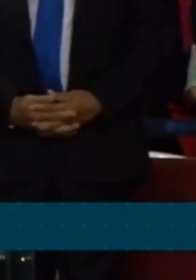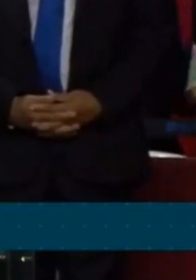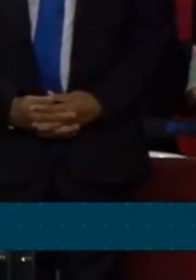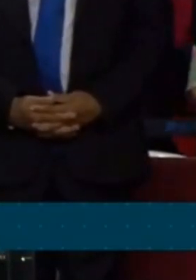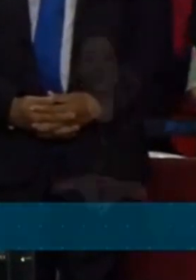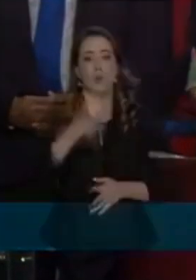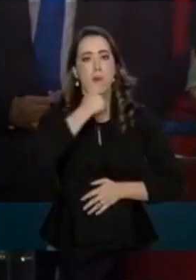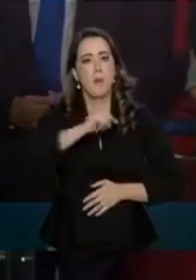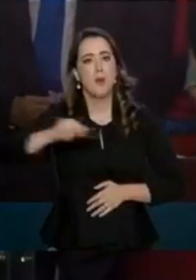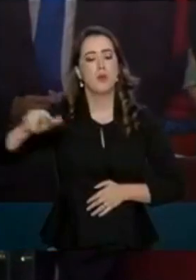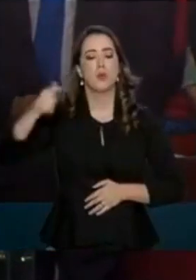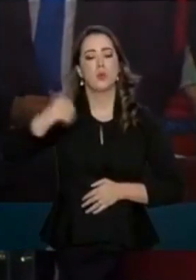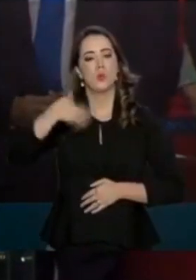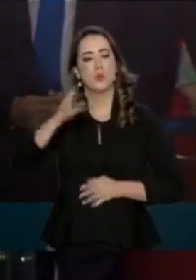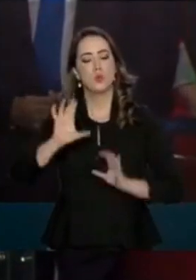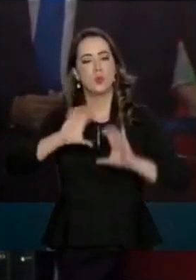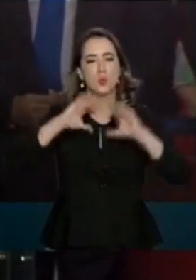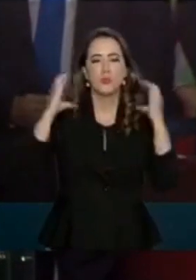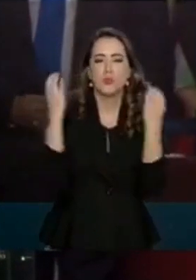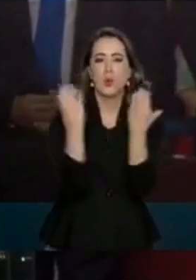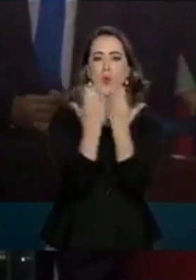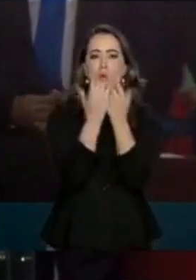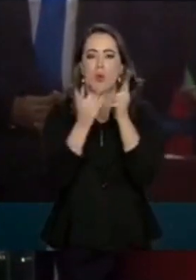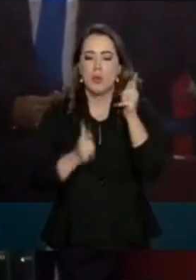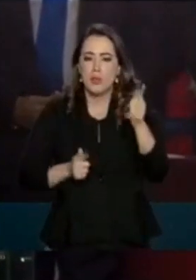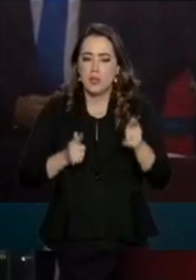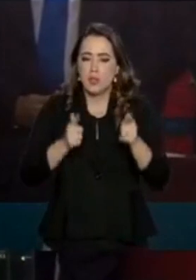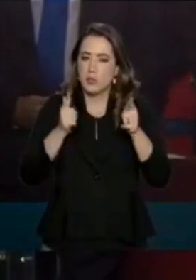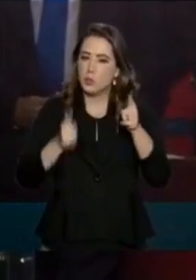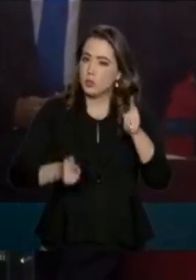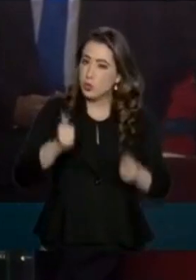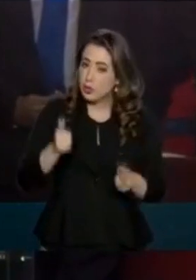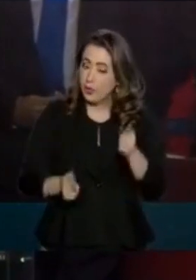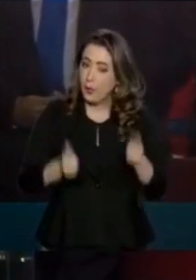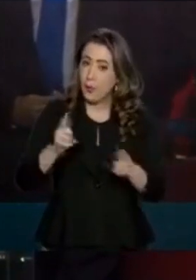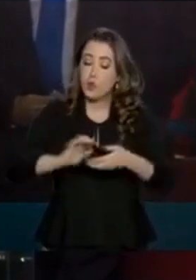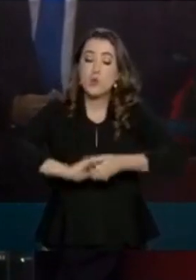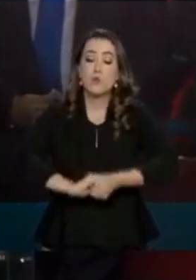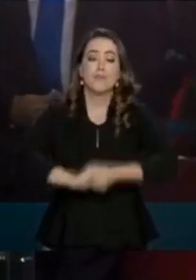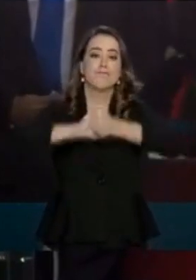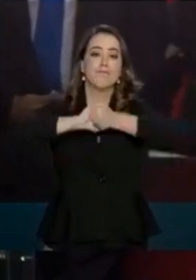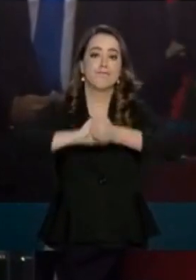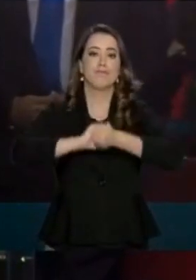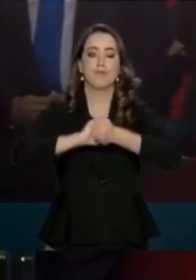Irmãos do Congresso Gedeões, meus cumprimentos